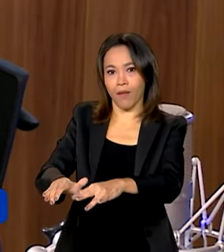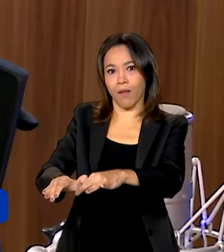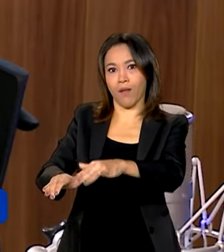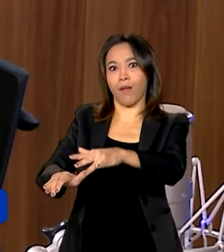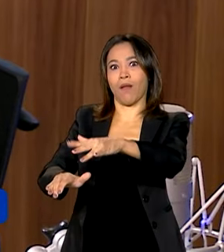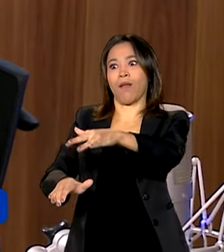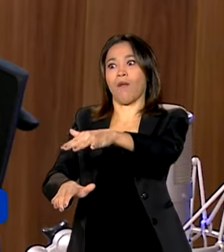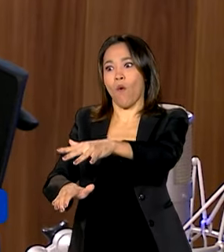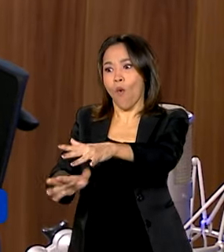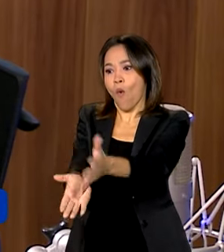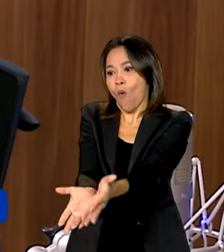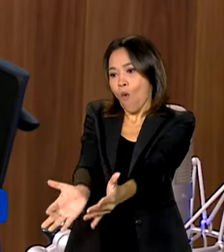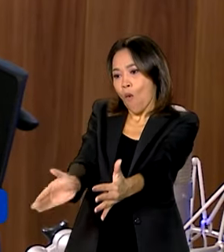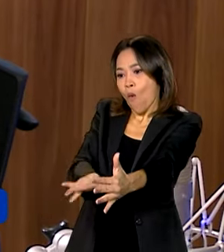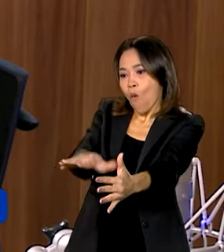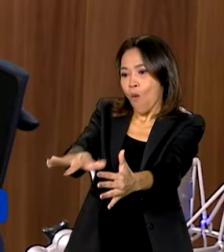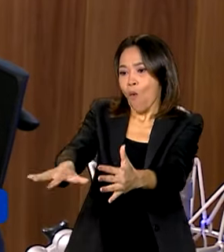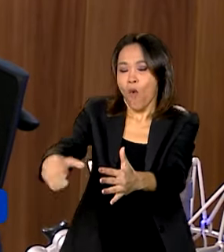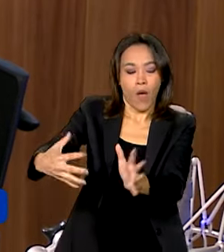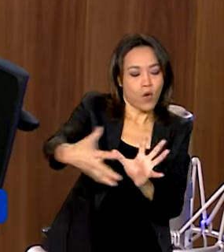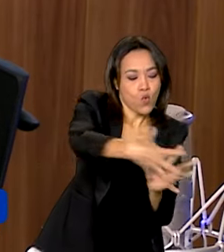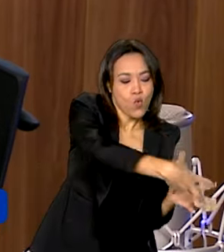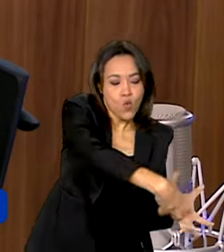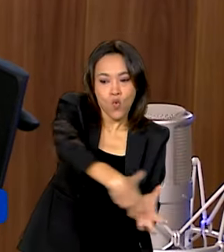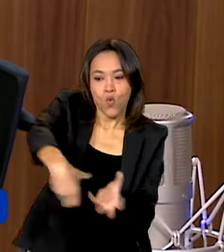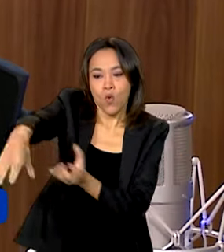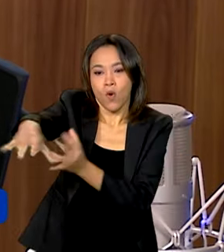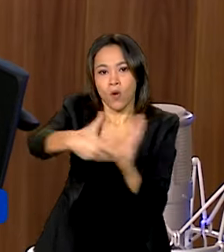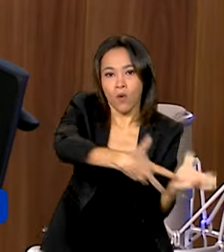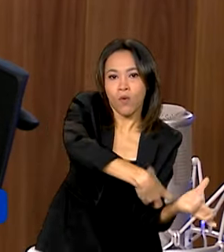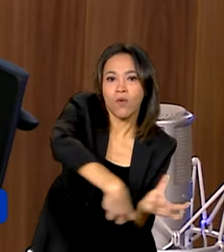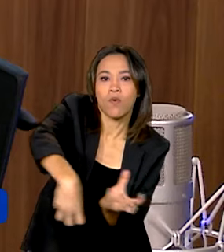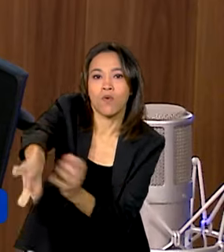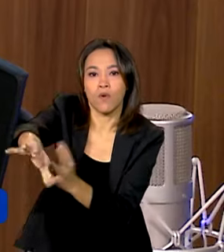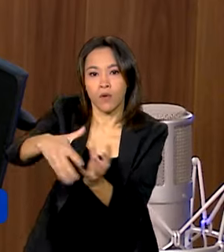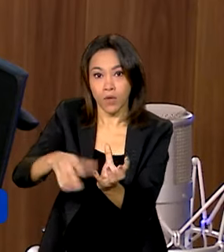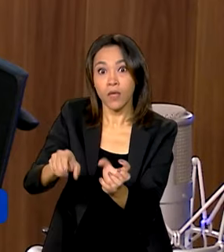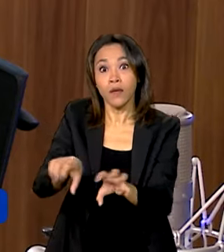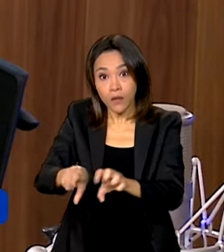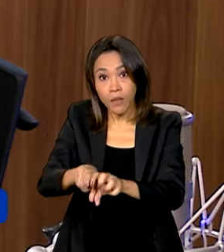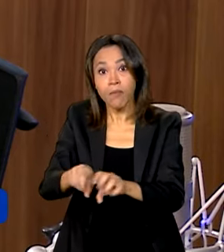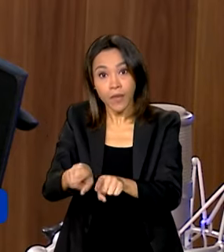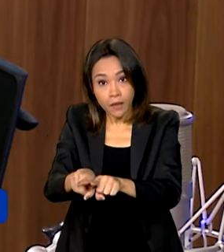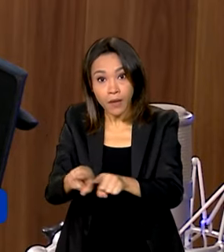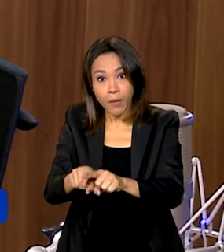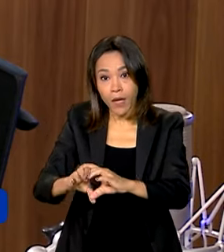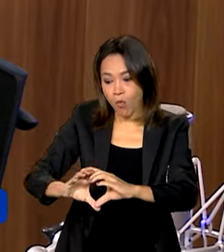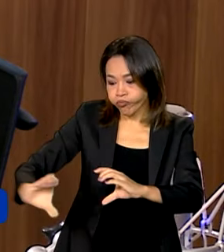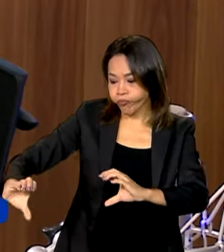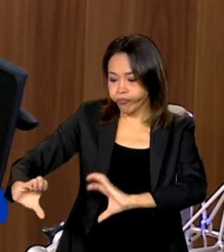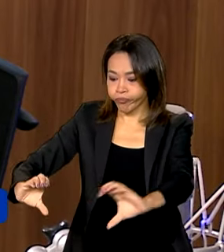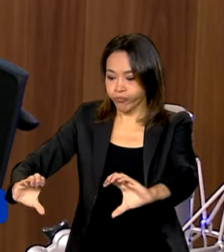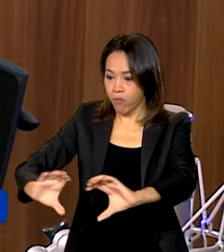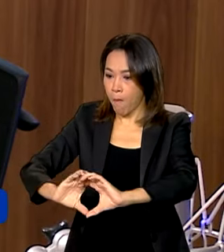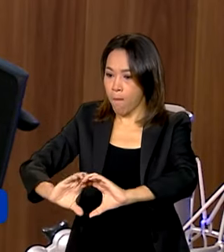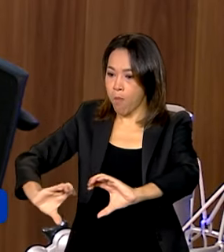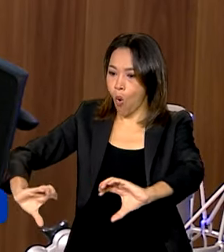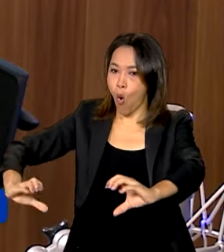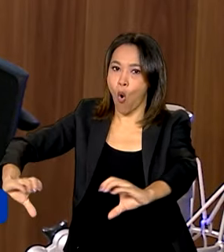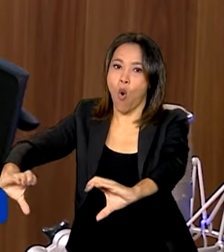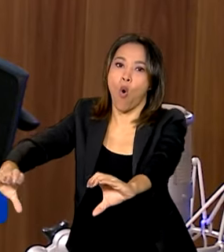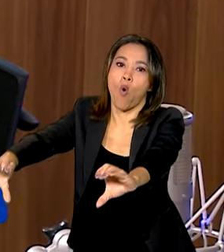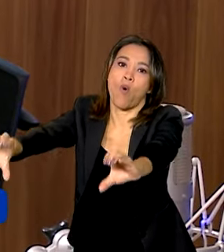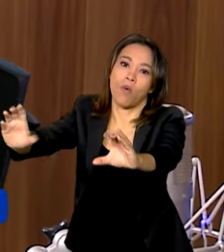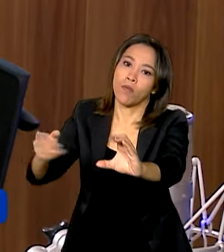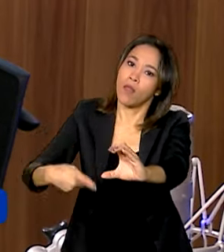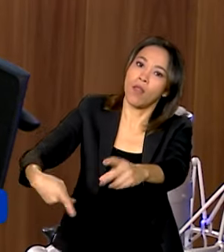bombeamento tem que aumentar a captação e os canais de distribuição porque precisa chegar essa água em mais